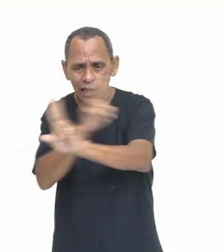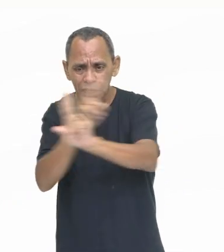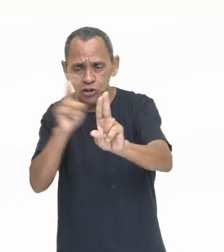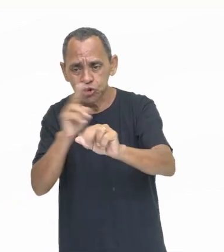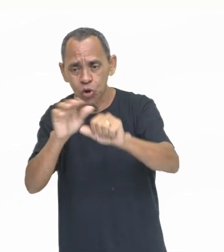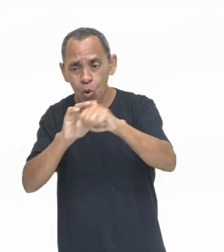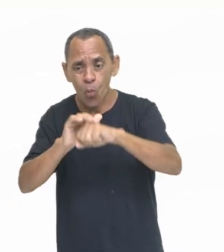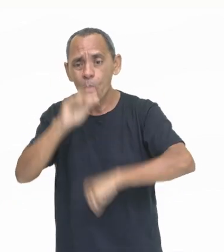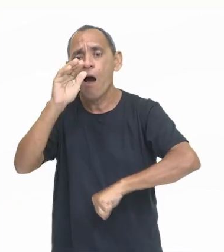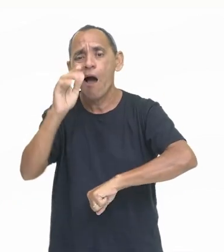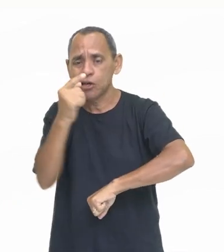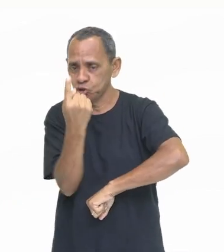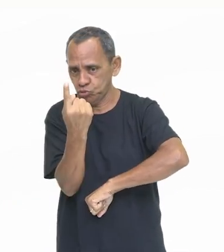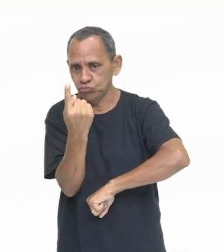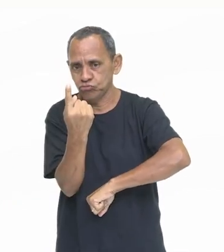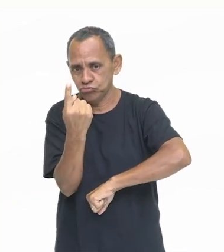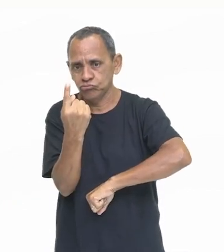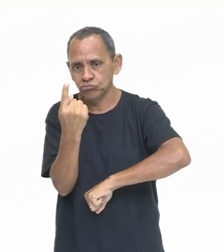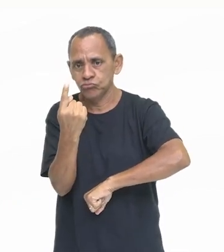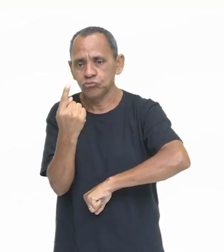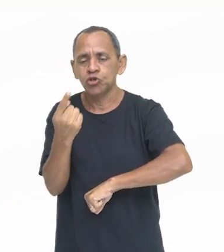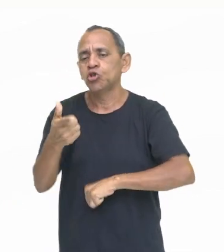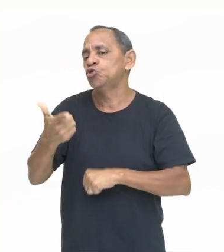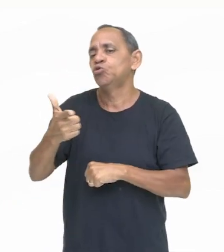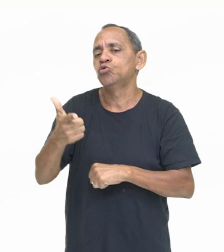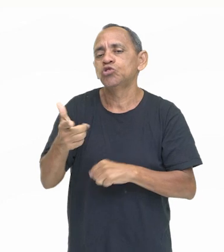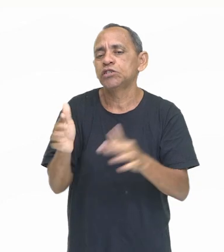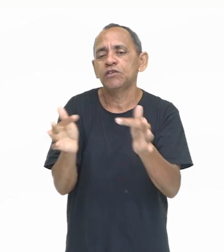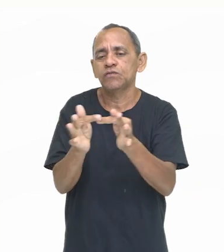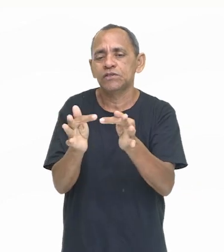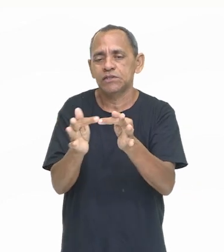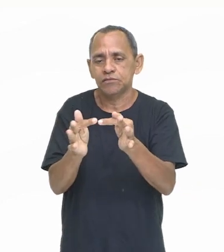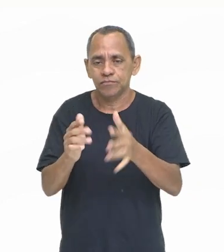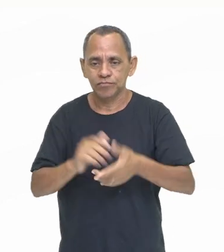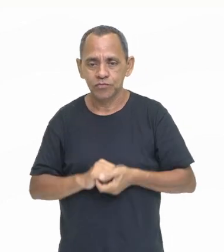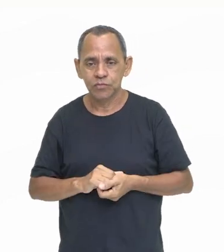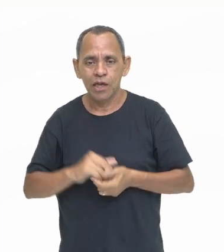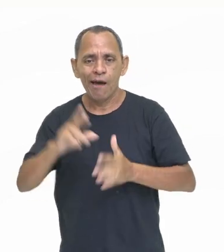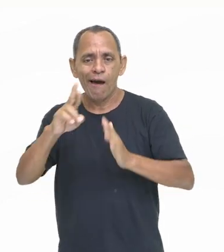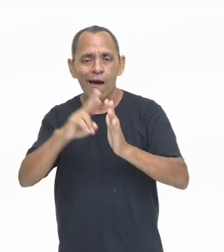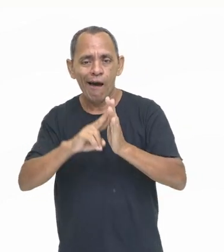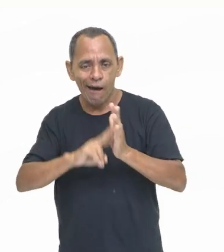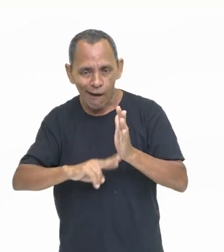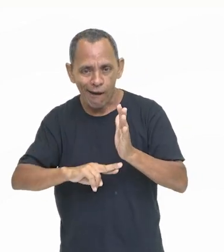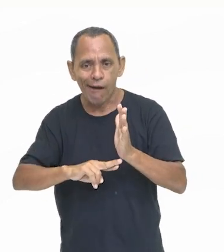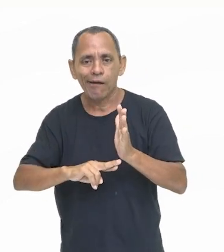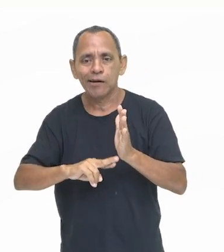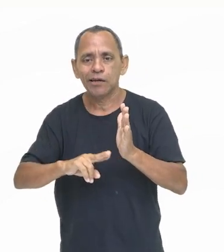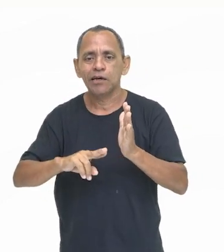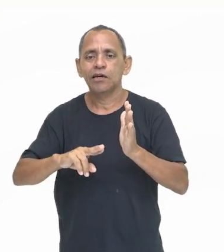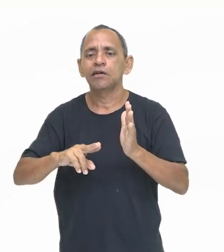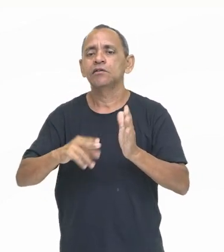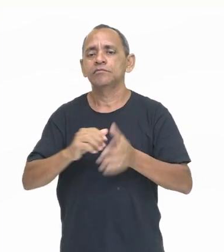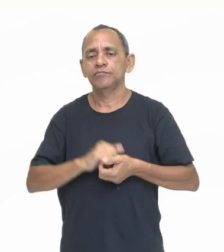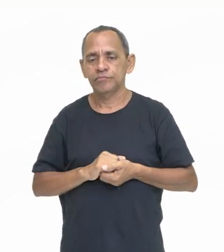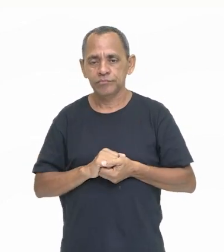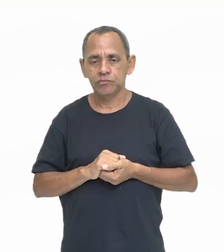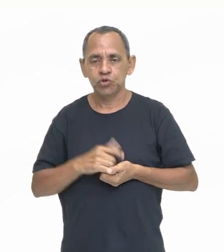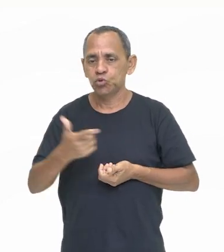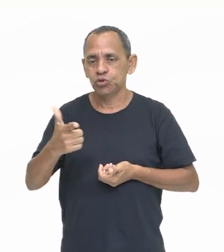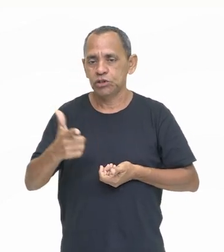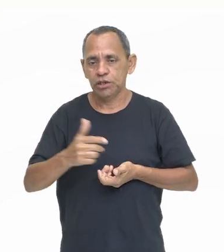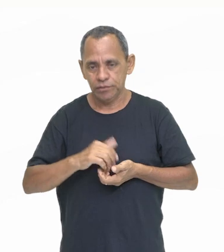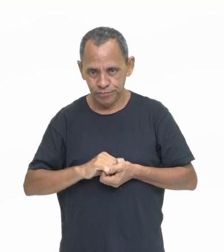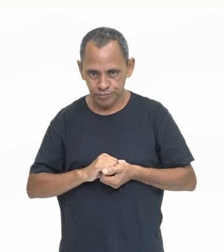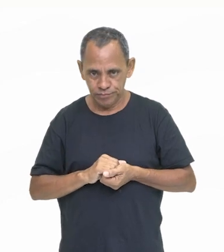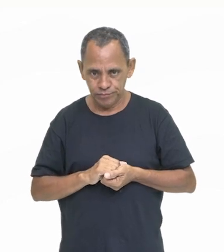podemos chamar isso de função, tá bom? Ele quebra essa regrinha. Então, uma relação para ser chamada de